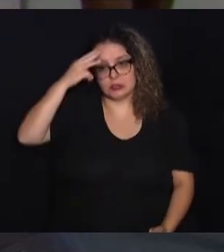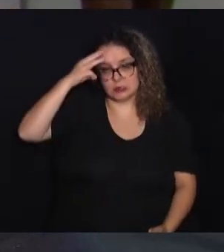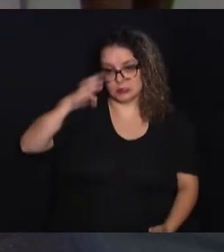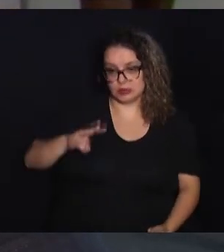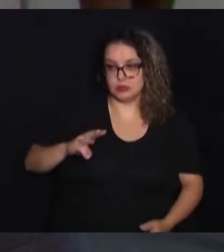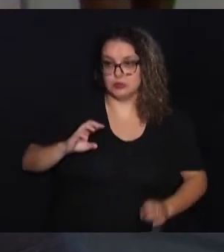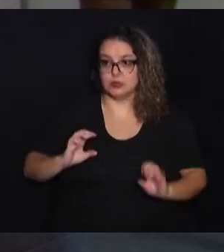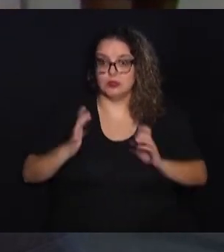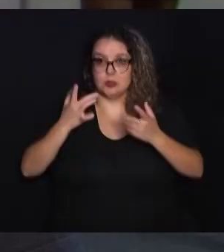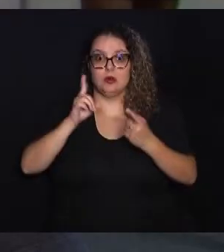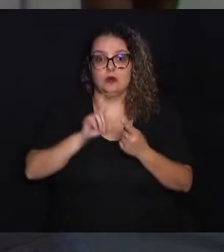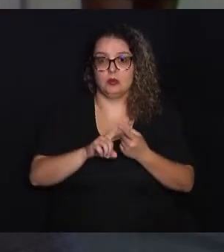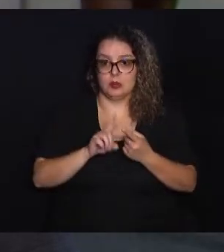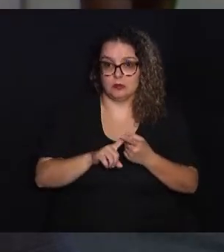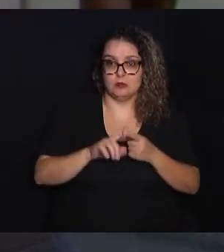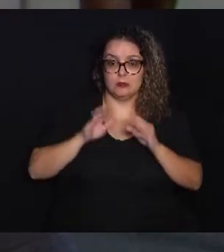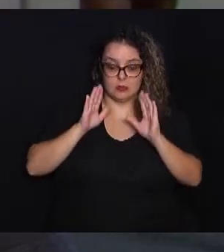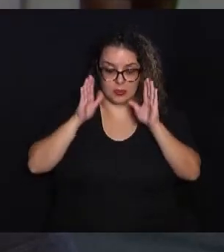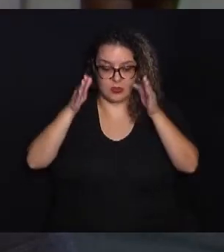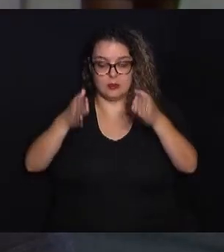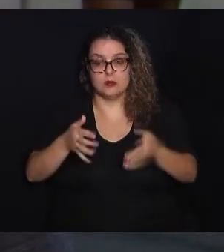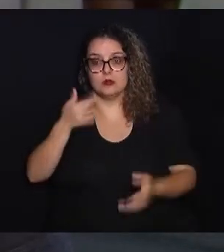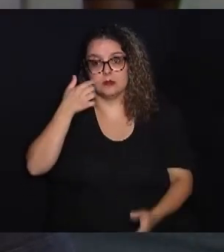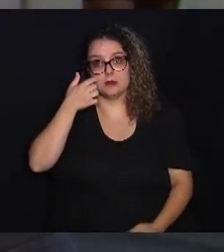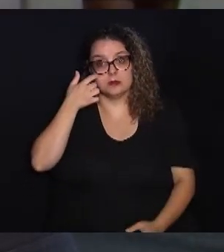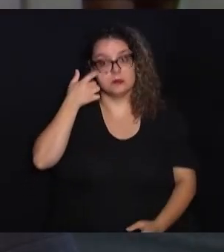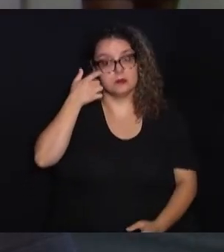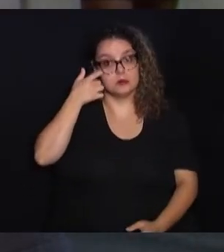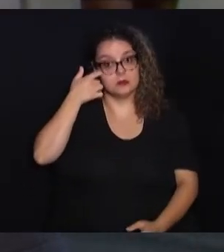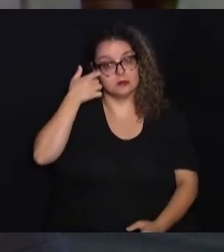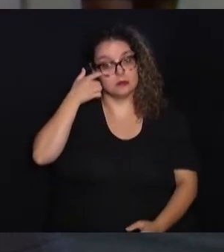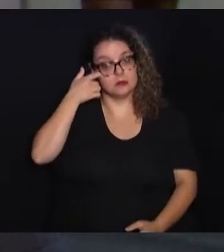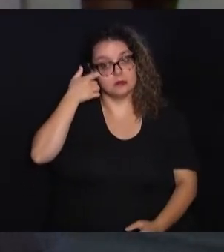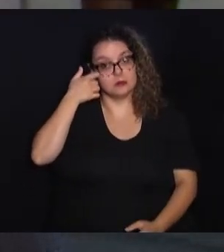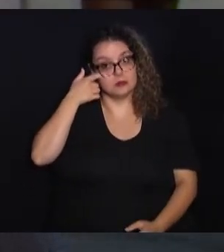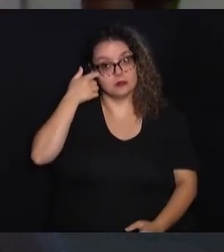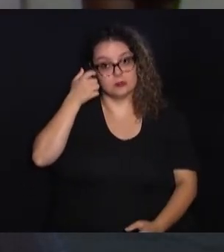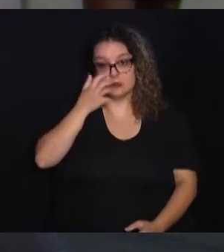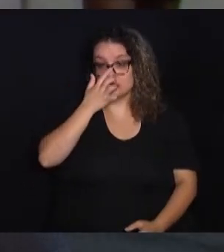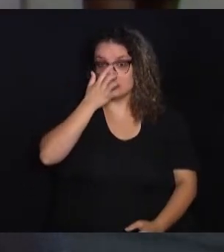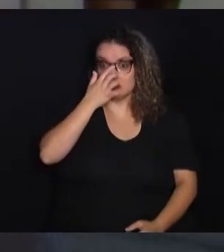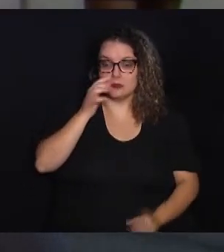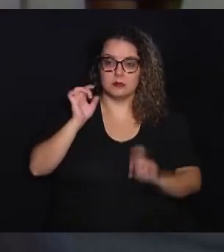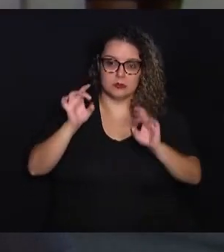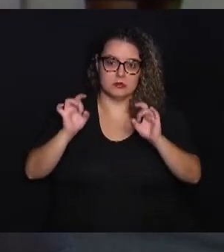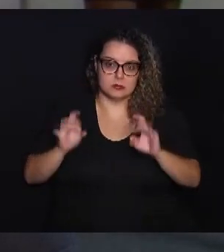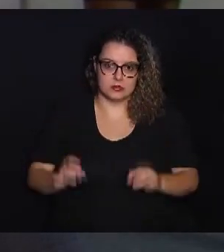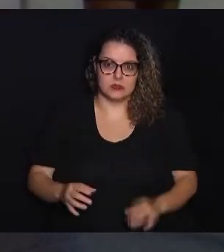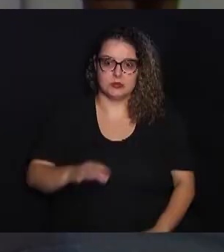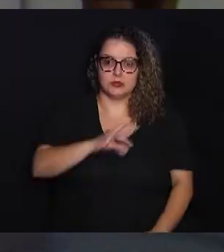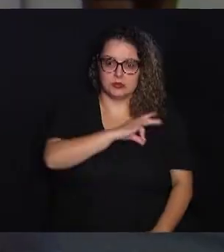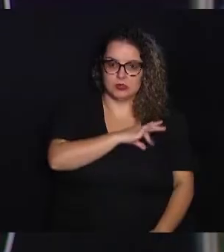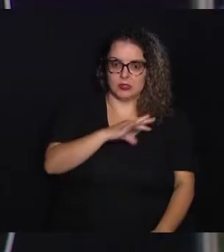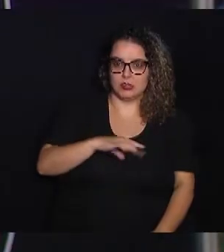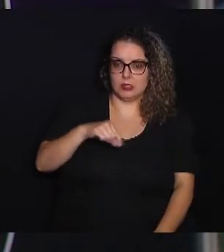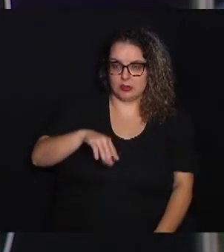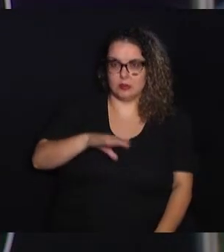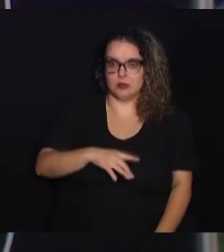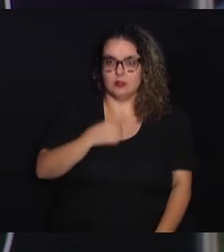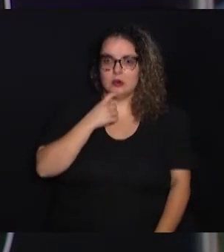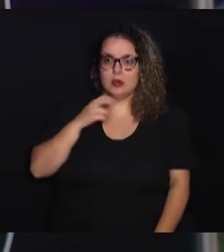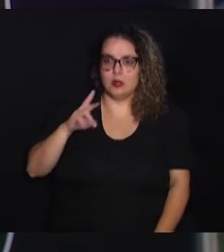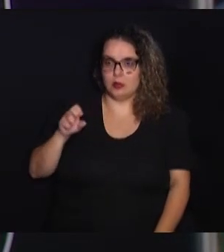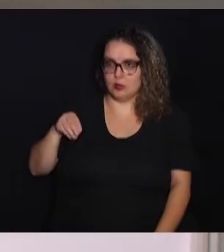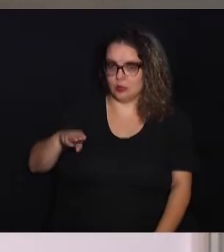de evento, né? O primeiro dia mais dedicado às especializadas ROMU das guardas municipais. Em Campinas,